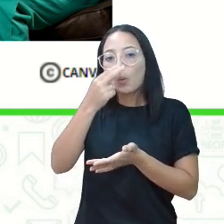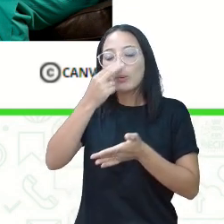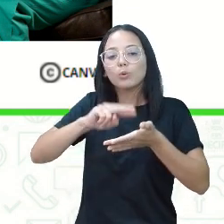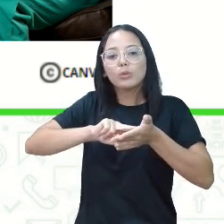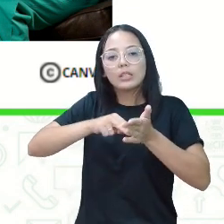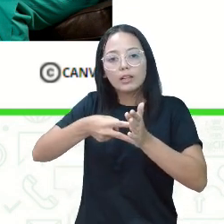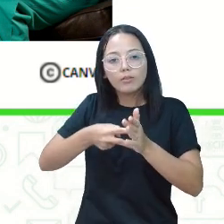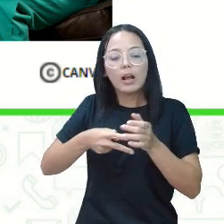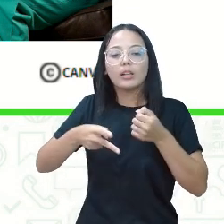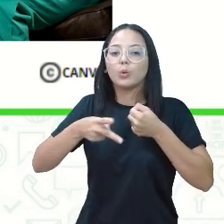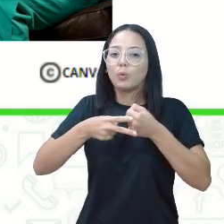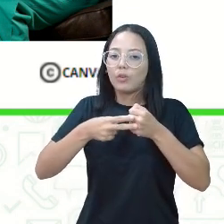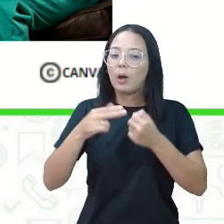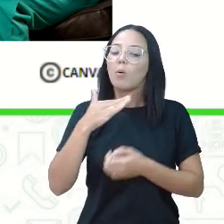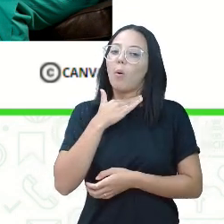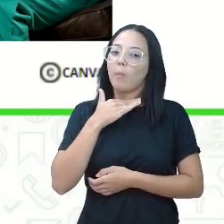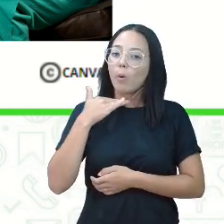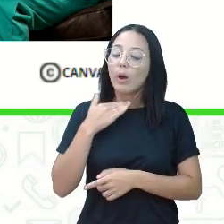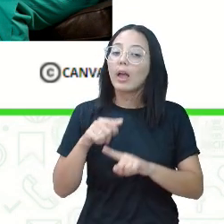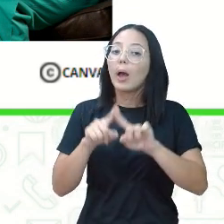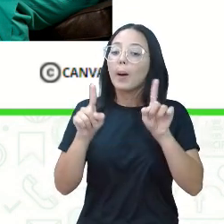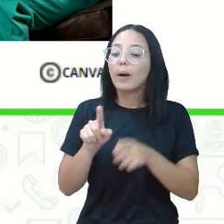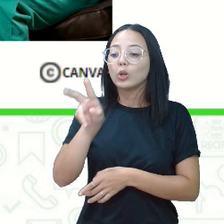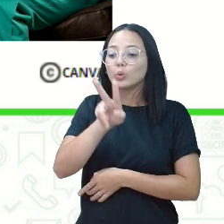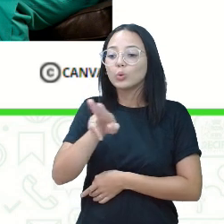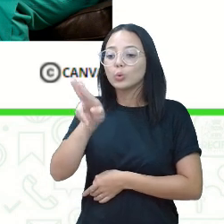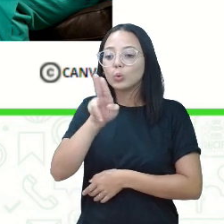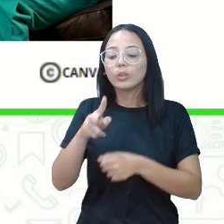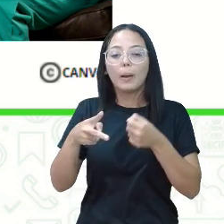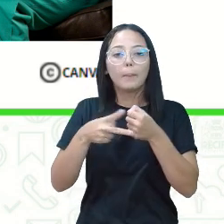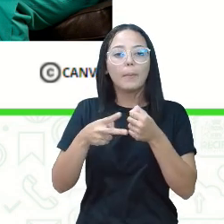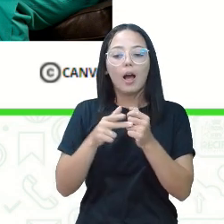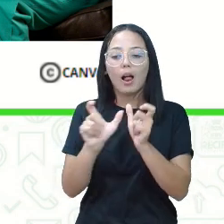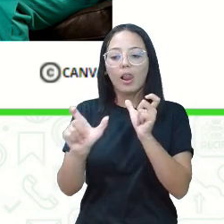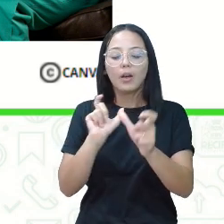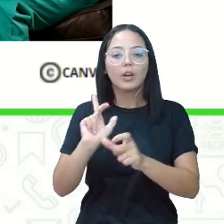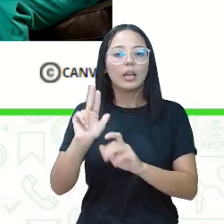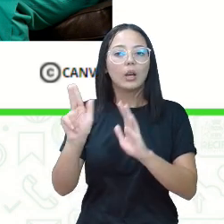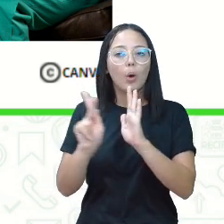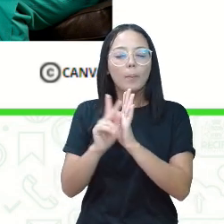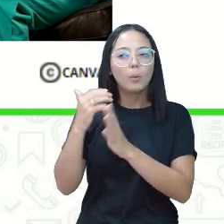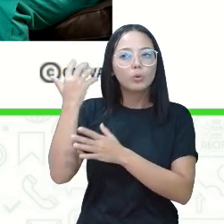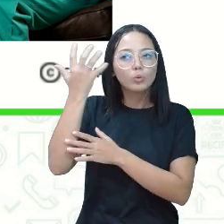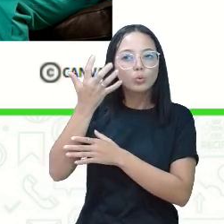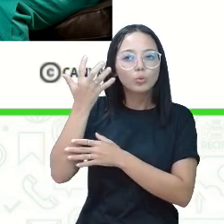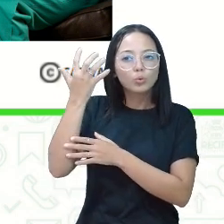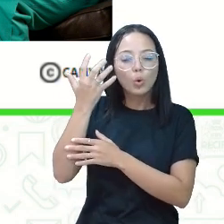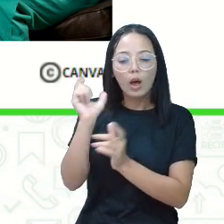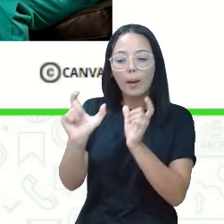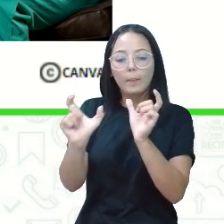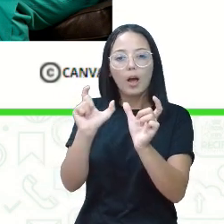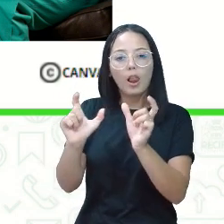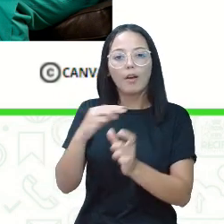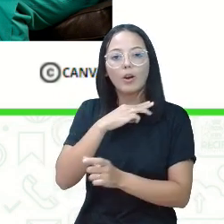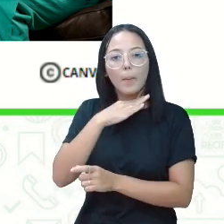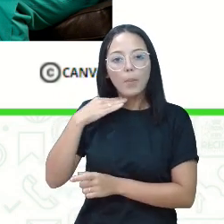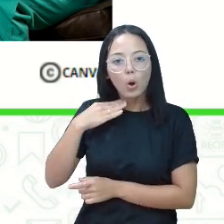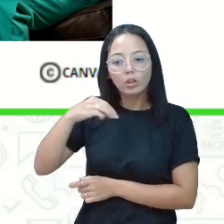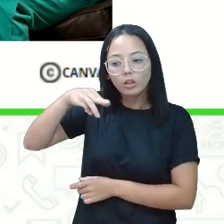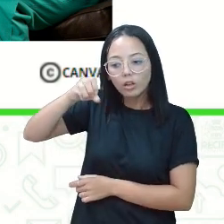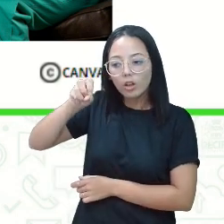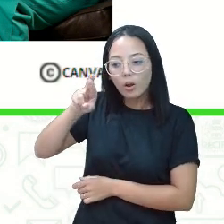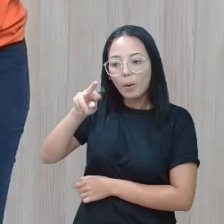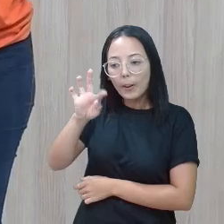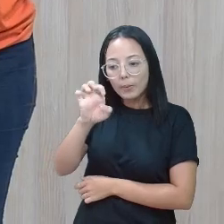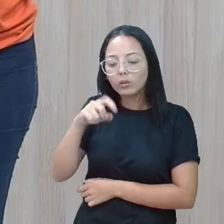significado do verbo morrer, porém o uso de uma palavra que não remete sonoramente à palavra morte. Também a